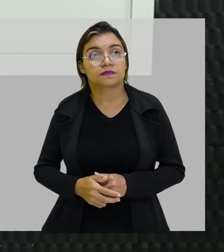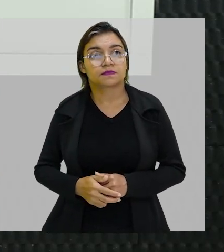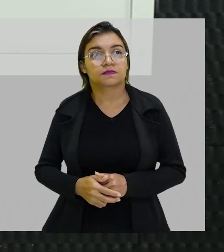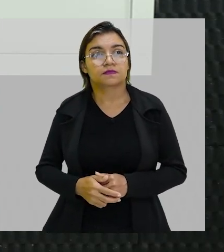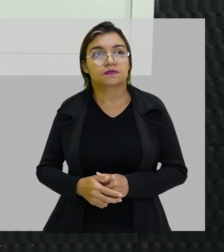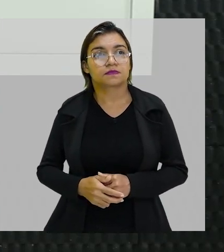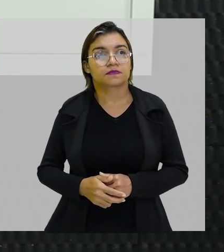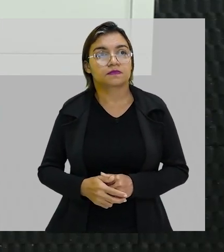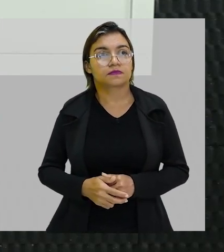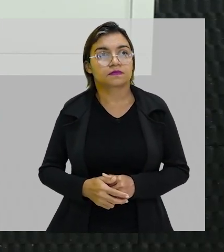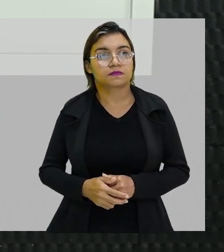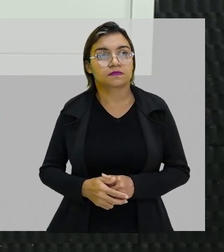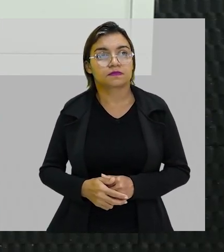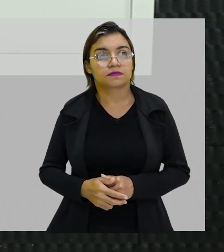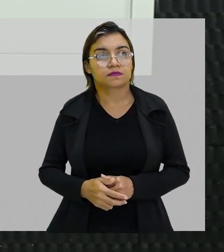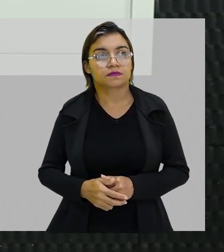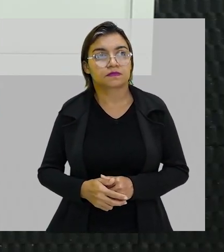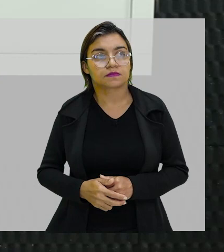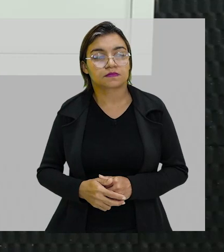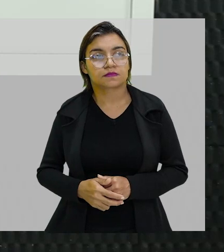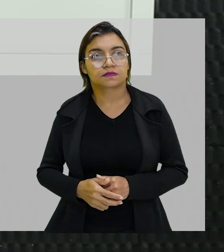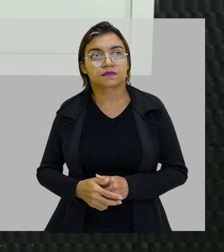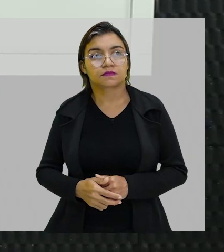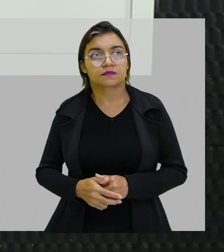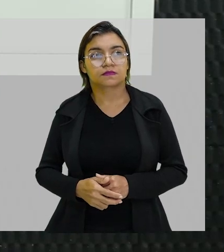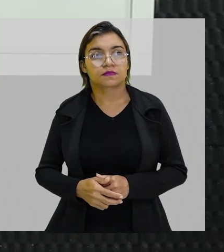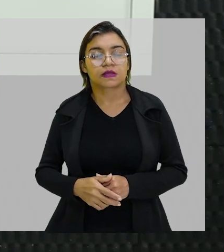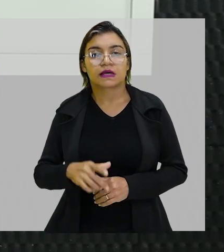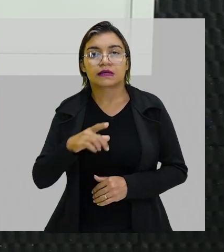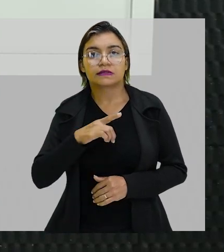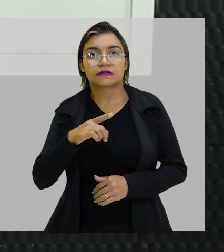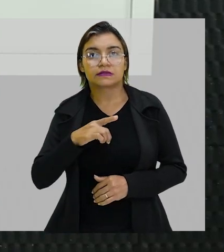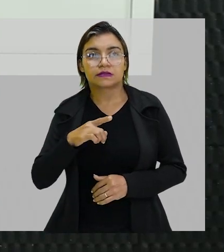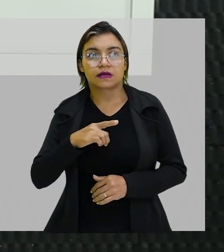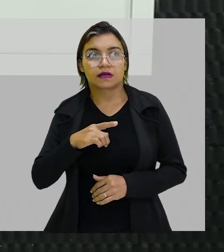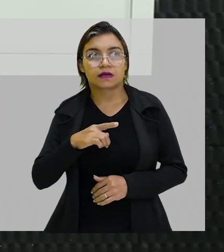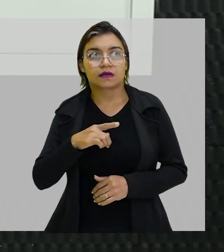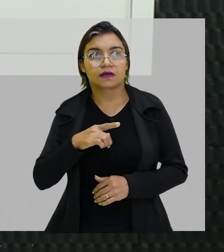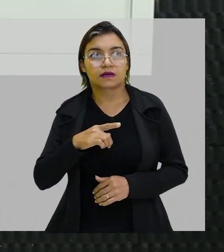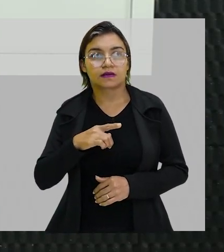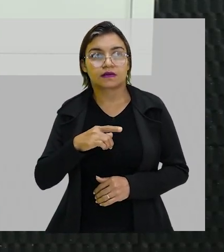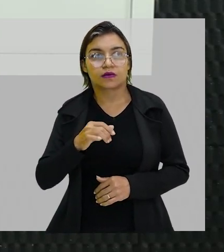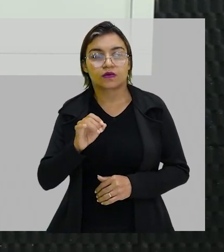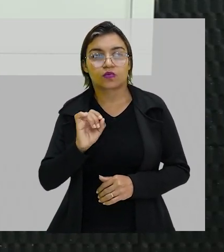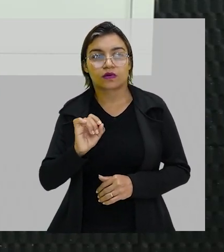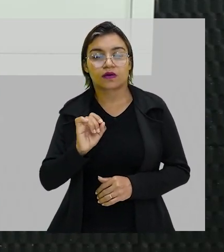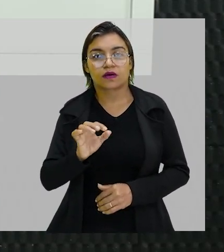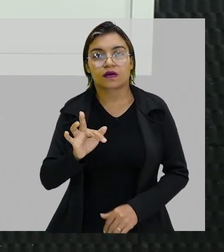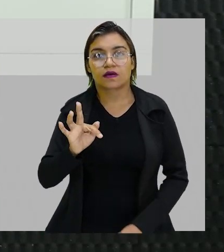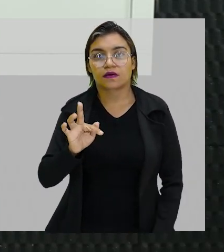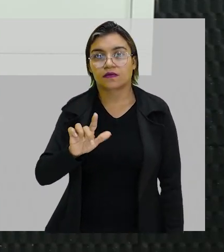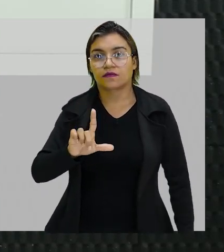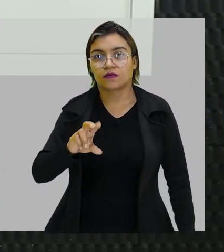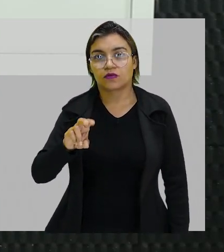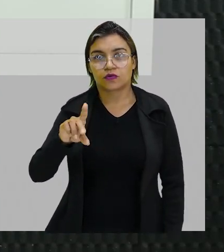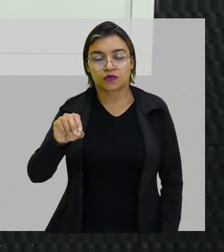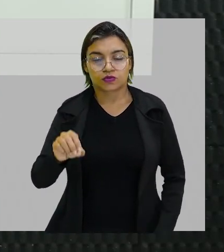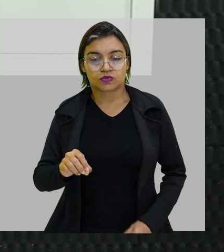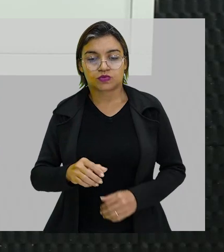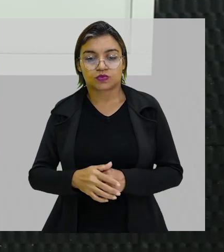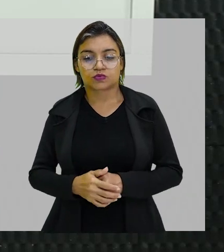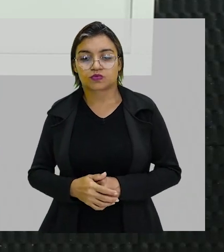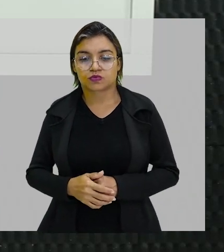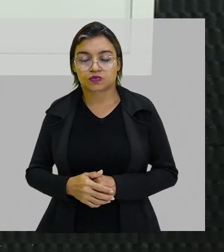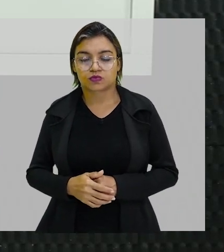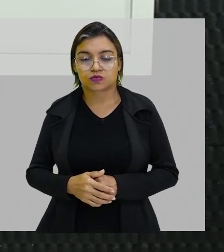o polo mais próximo aqui é o sul. Né? Então nós vamos ter o fluxo, né, do campo